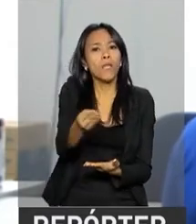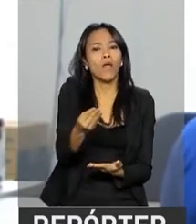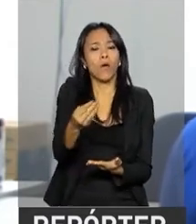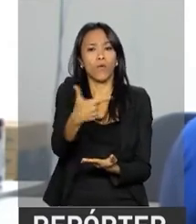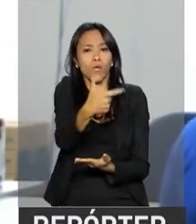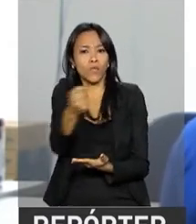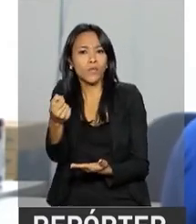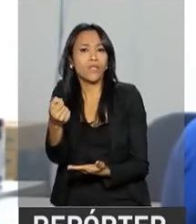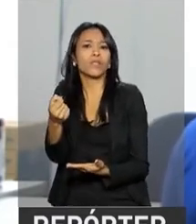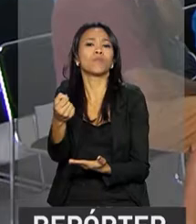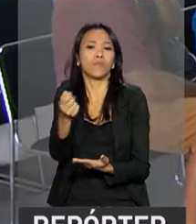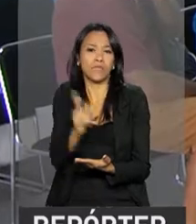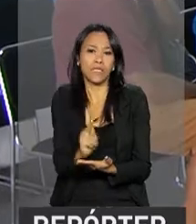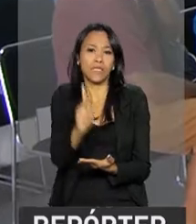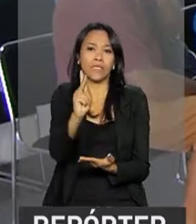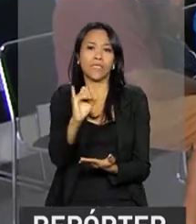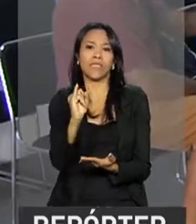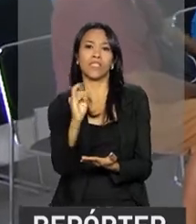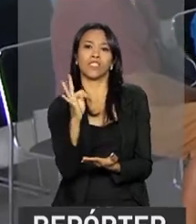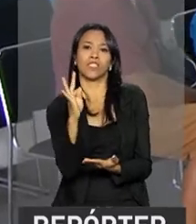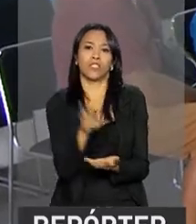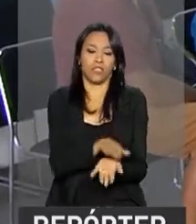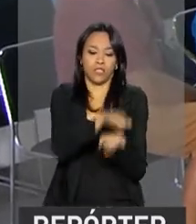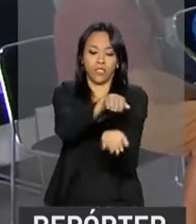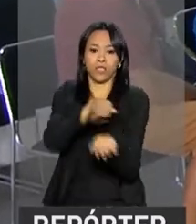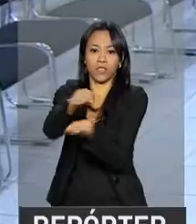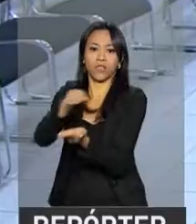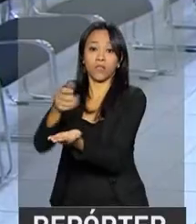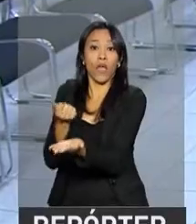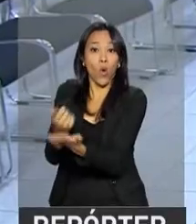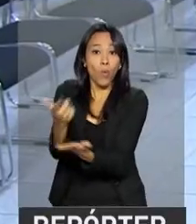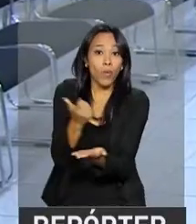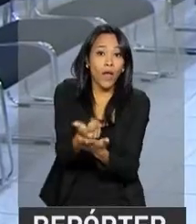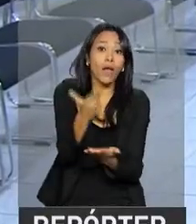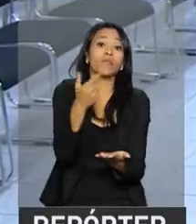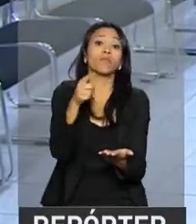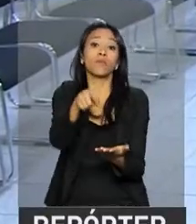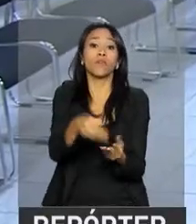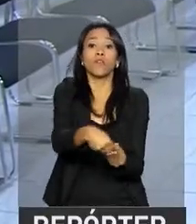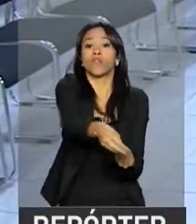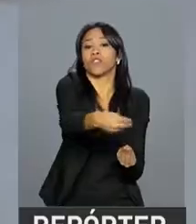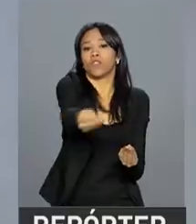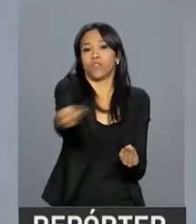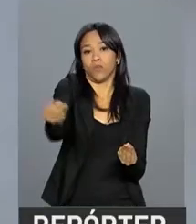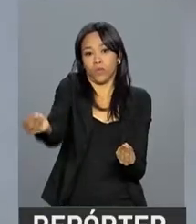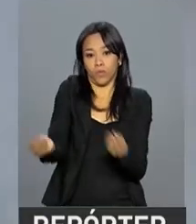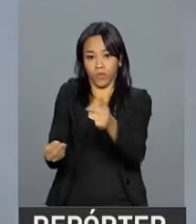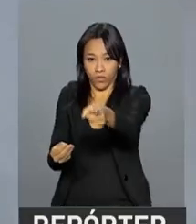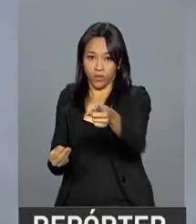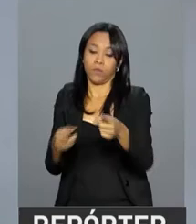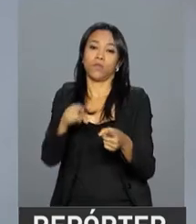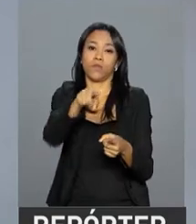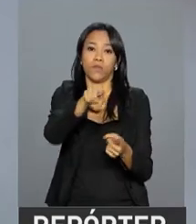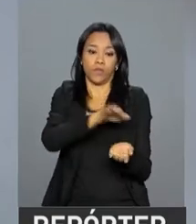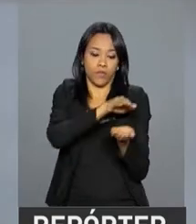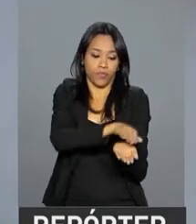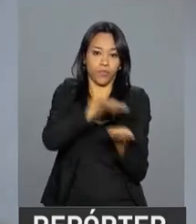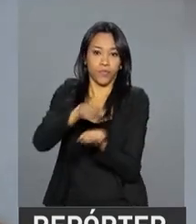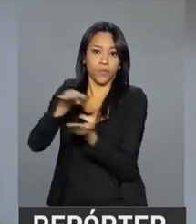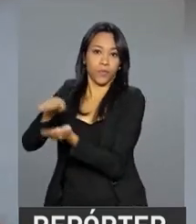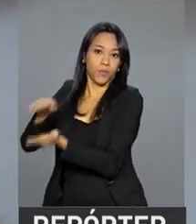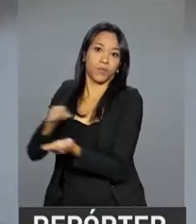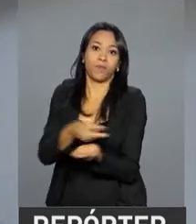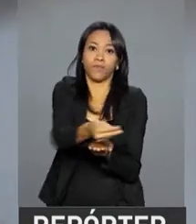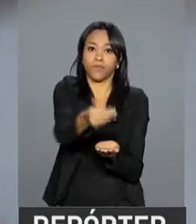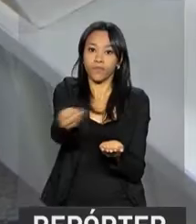mil kits digitais. Os conversores são comprados e distribuídos pela Seja Digital, associação sem fins lucrativos criada